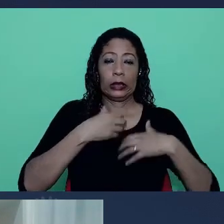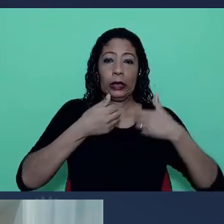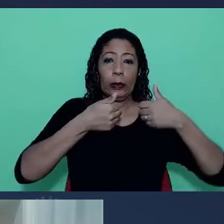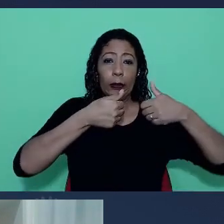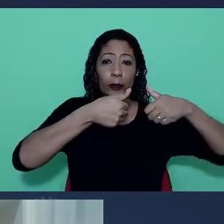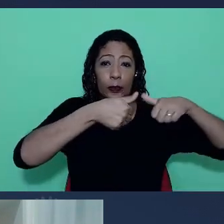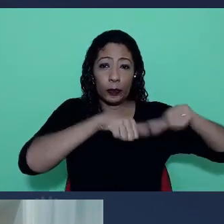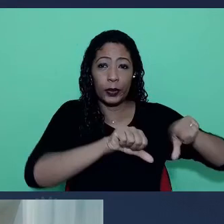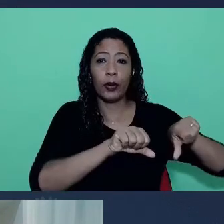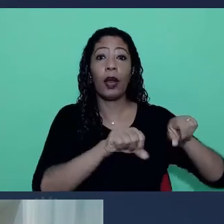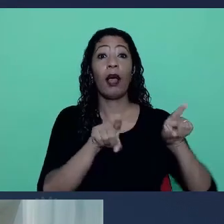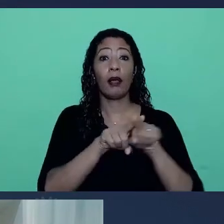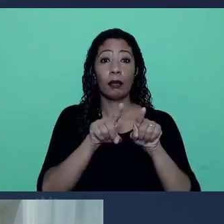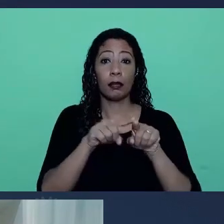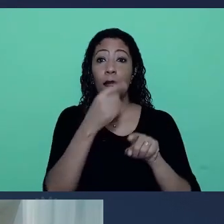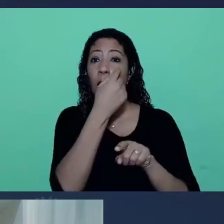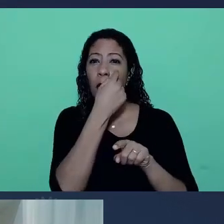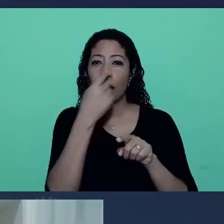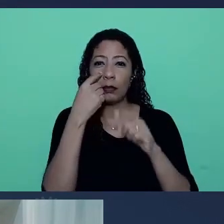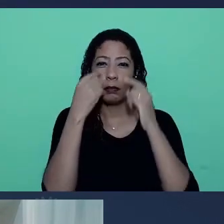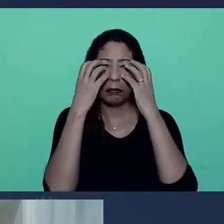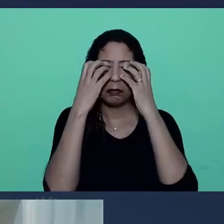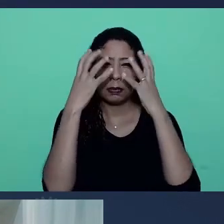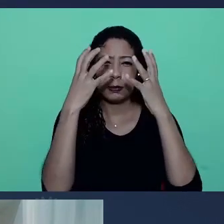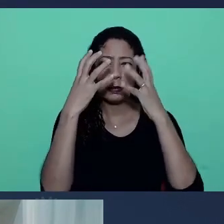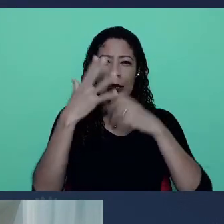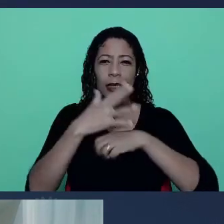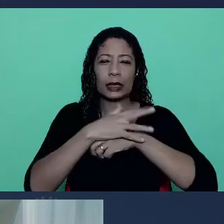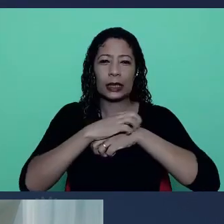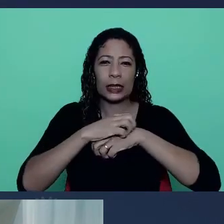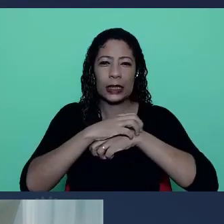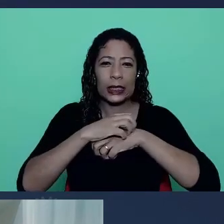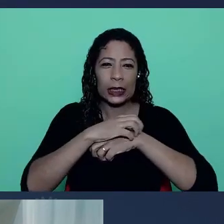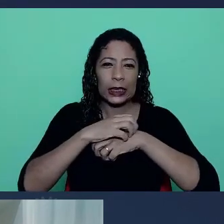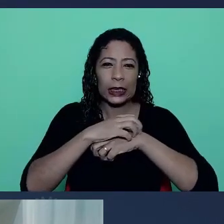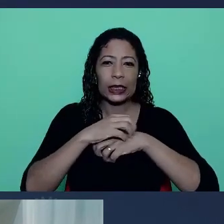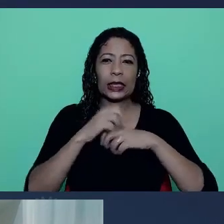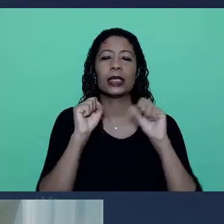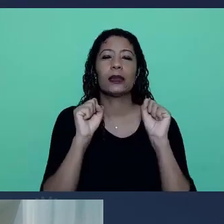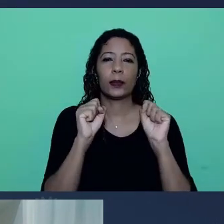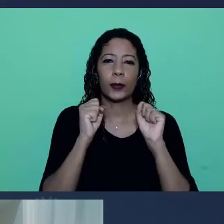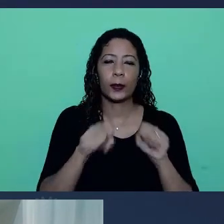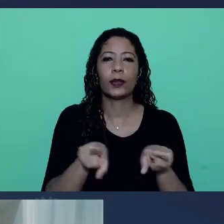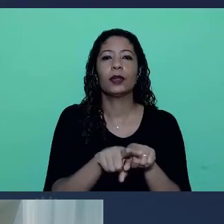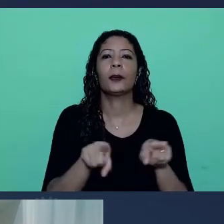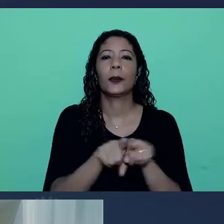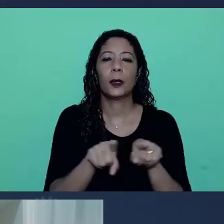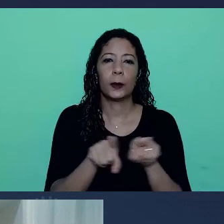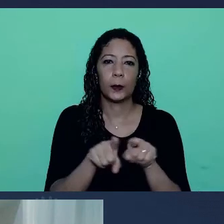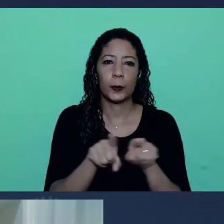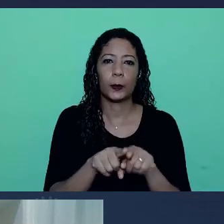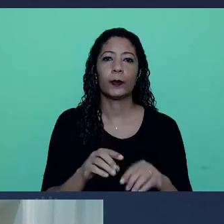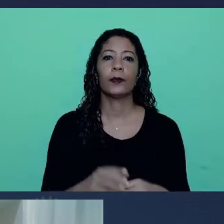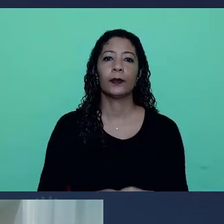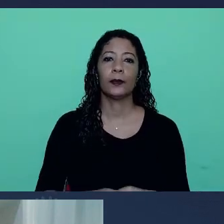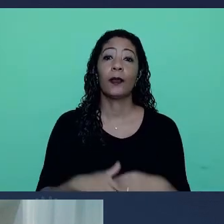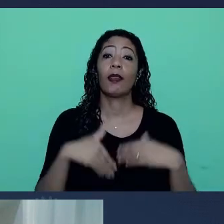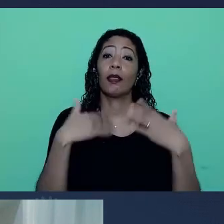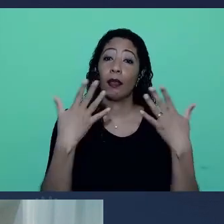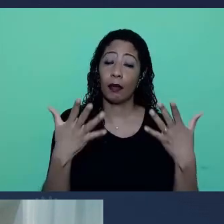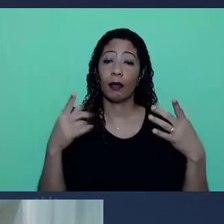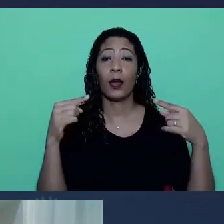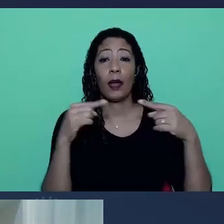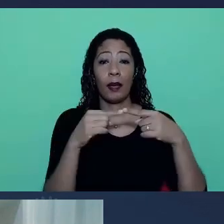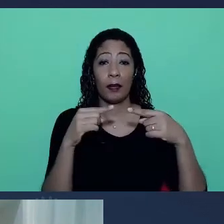também inchar os olhos e ter urticária, que é uma lesão de pele. Tá? Então, nesse subgrupo, é um fenótipo, aí o